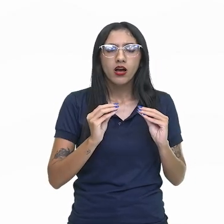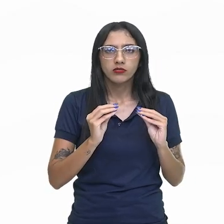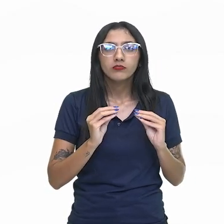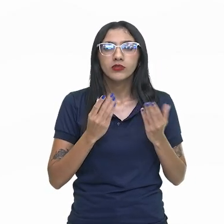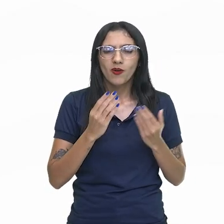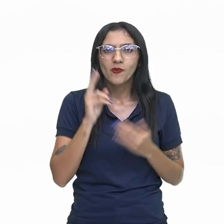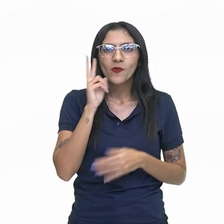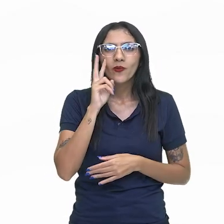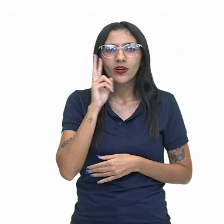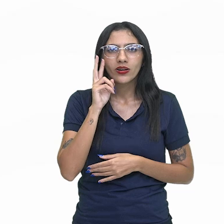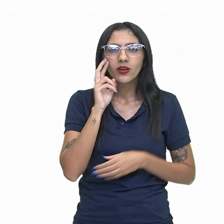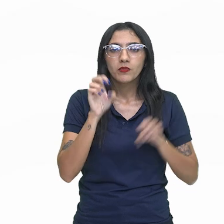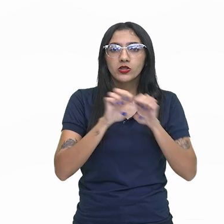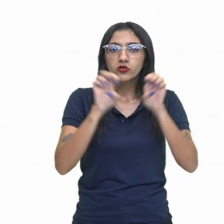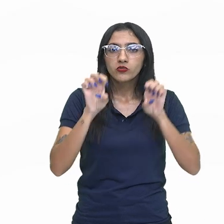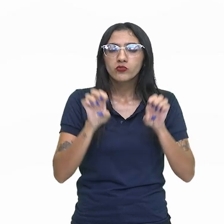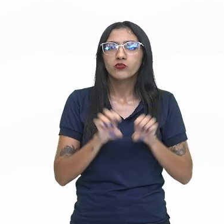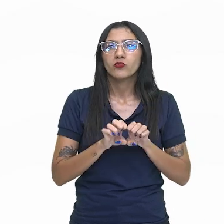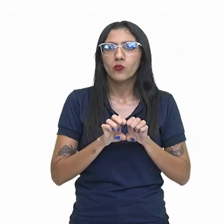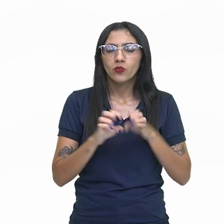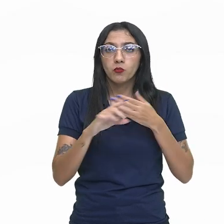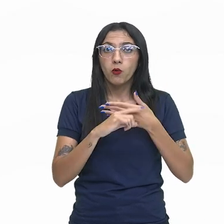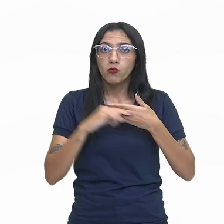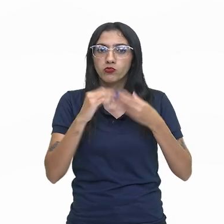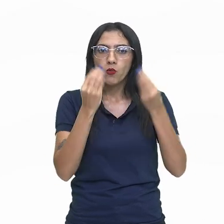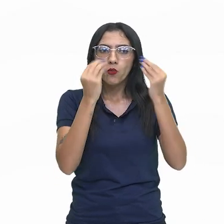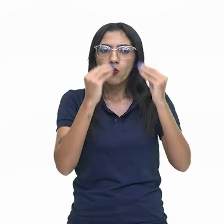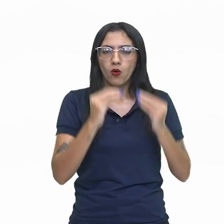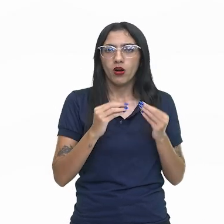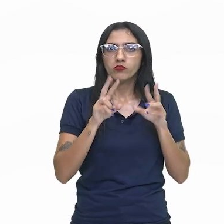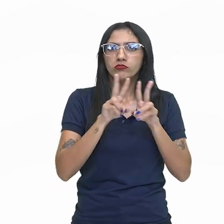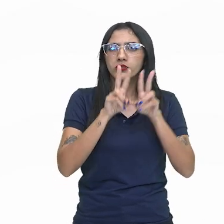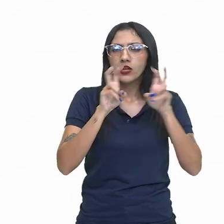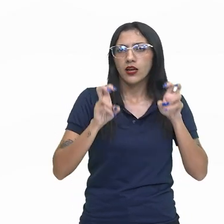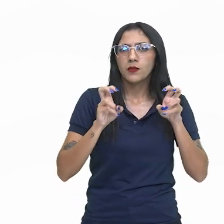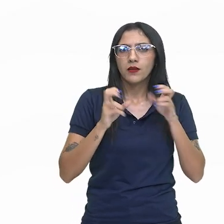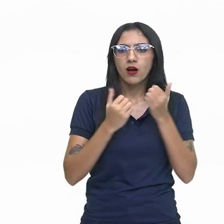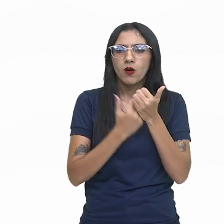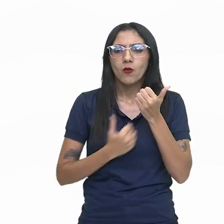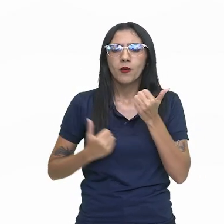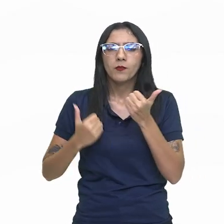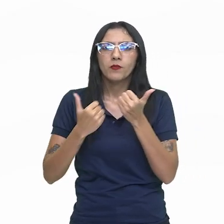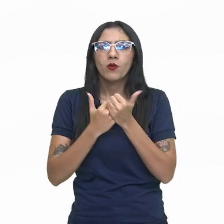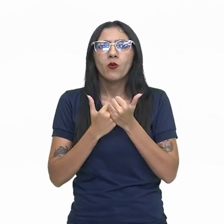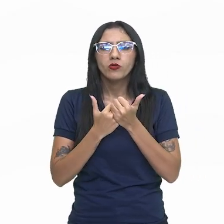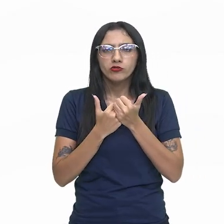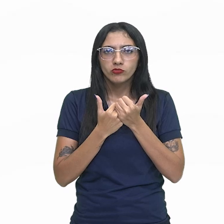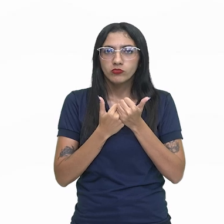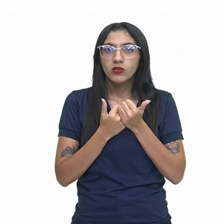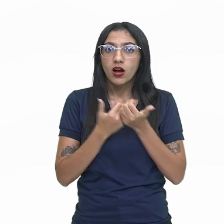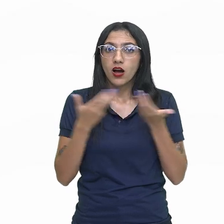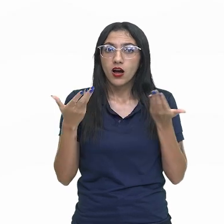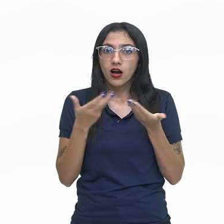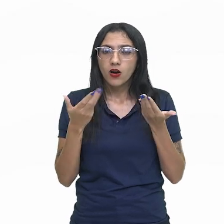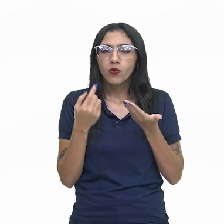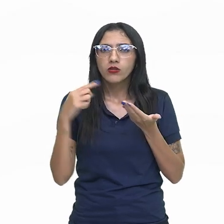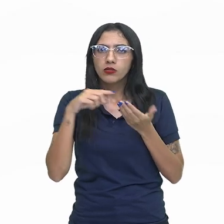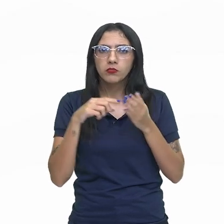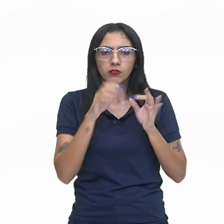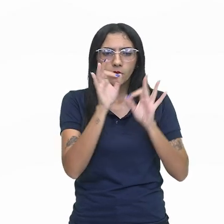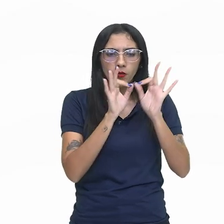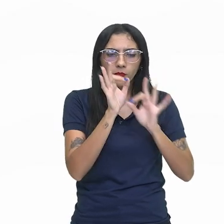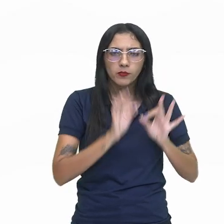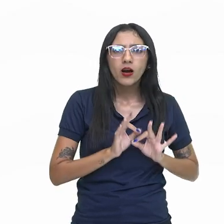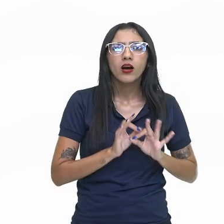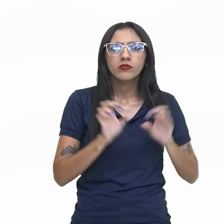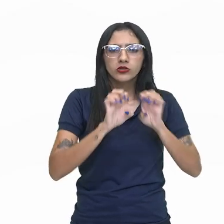da notícia, o jornalista colocou que você vai ler, aí você já vai entender,